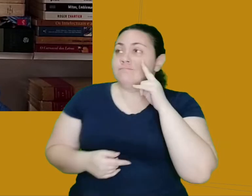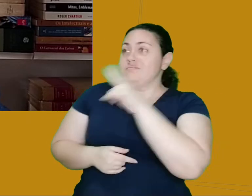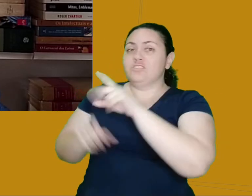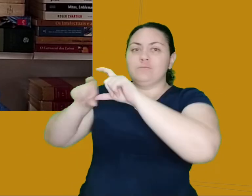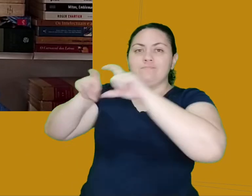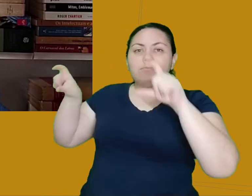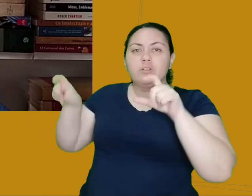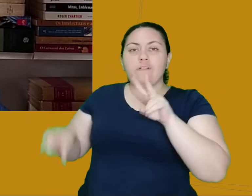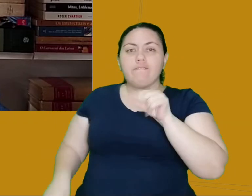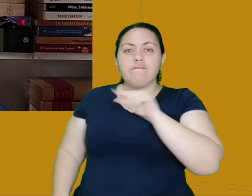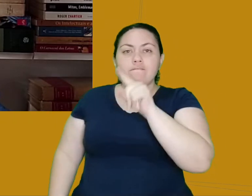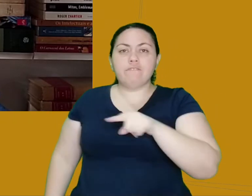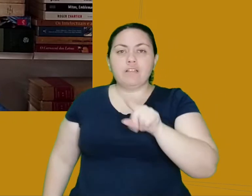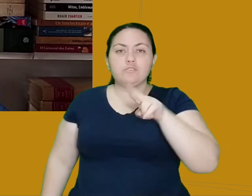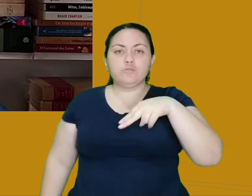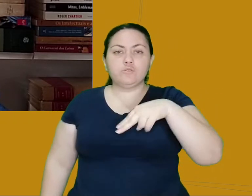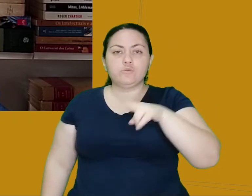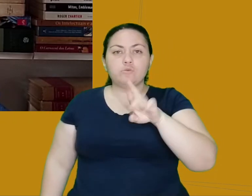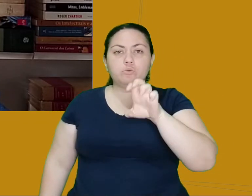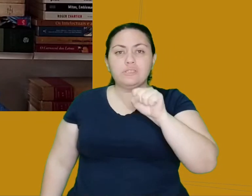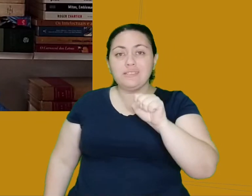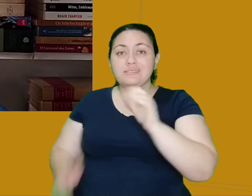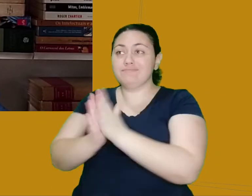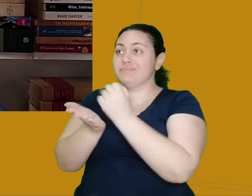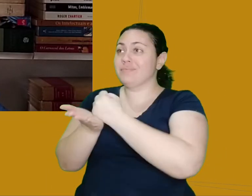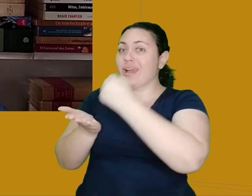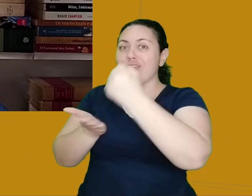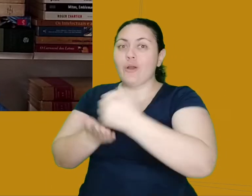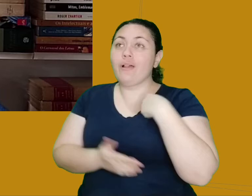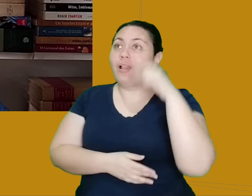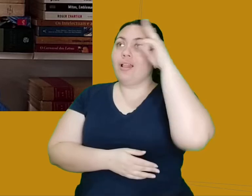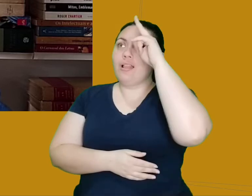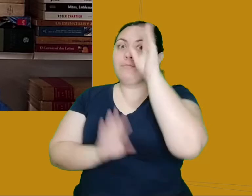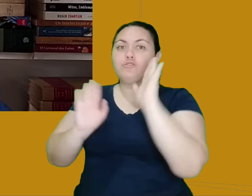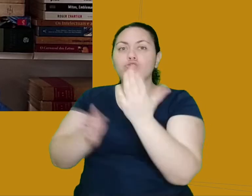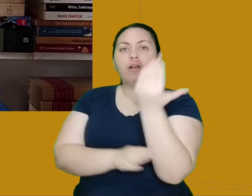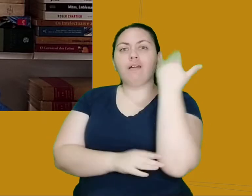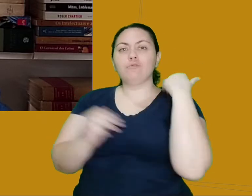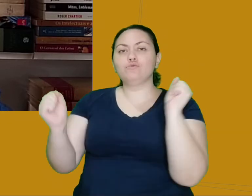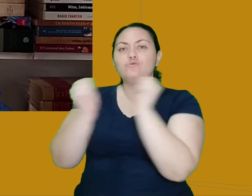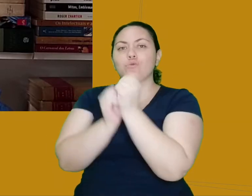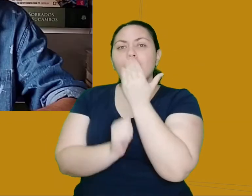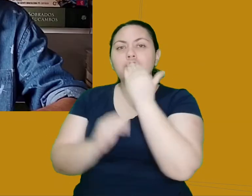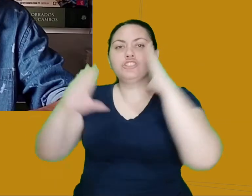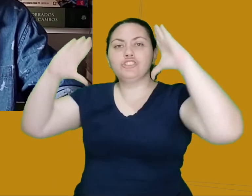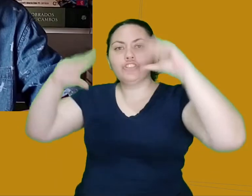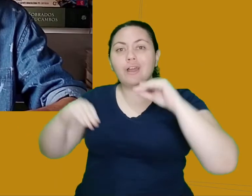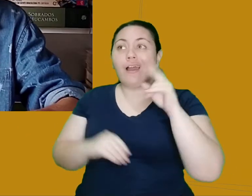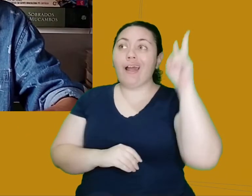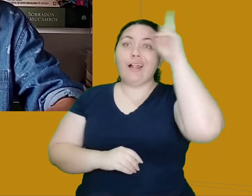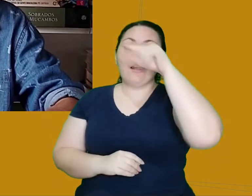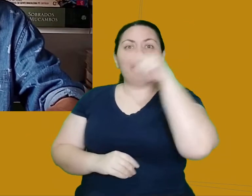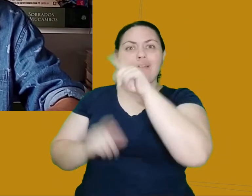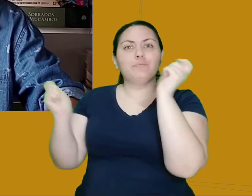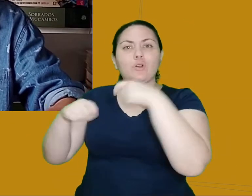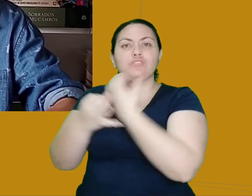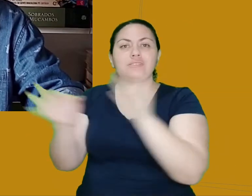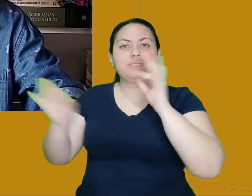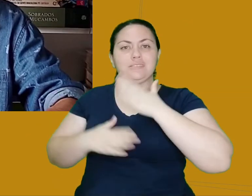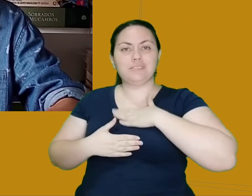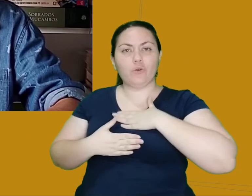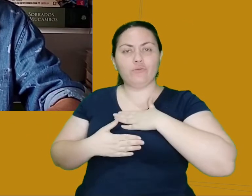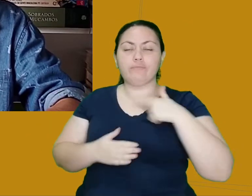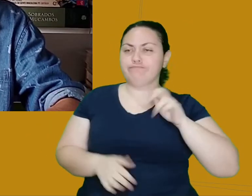cartório, lembrou que tinha conhecido Vaz Nunes num jantar e tomou para si que ele seria o salvador da situação. Vaz Nunes, que não lembrava muito